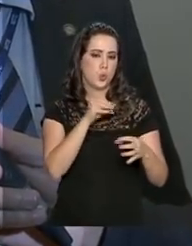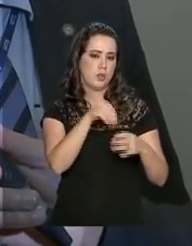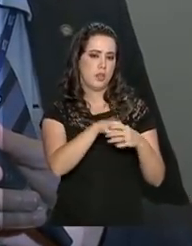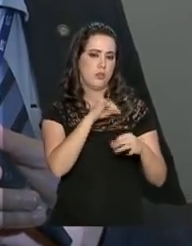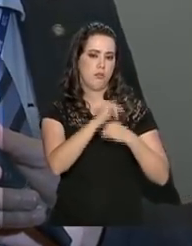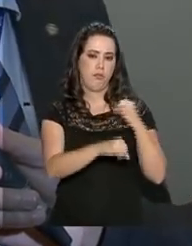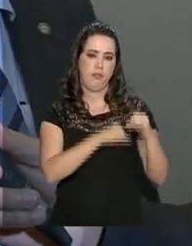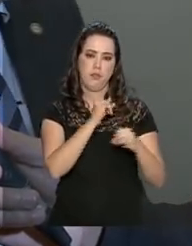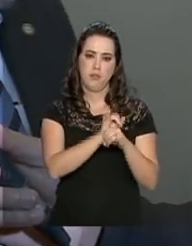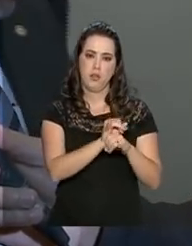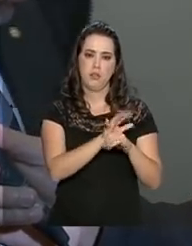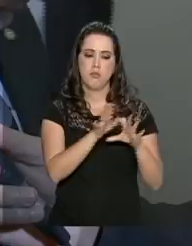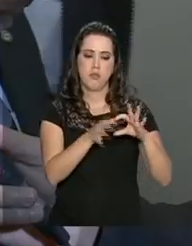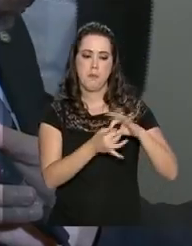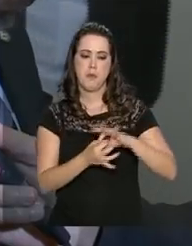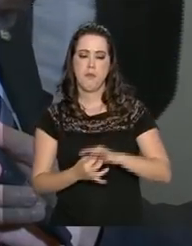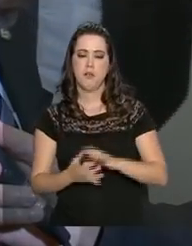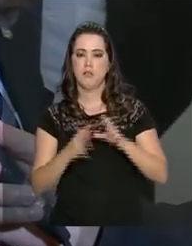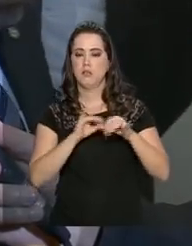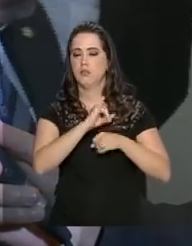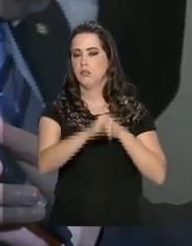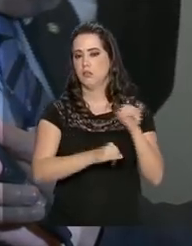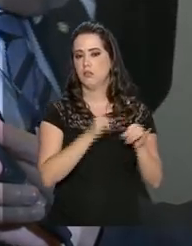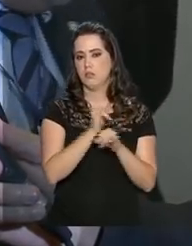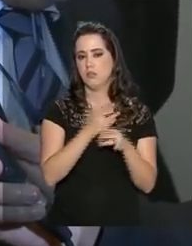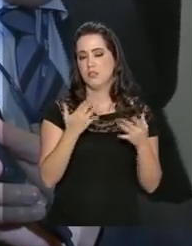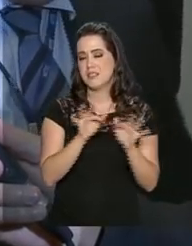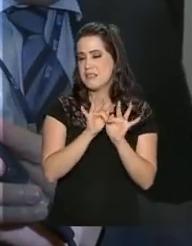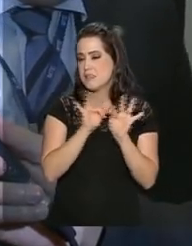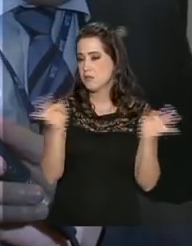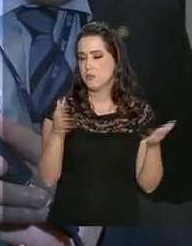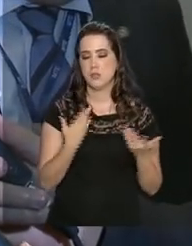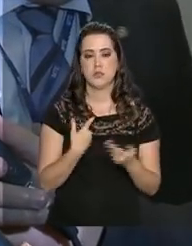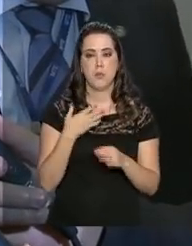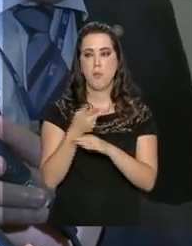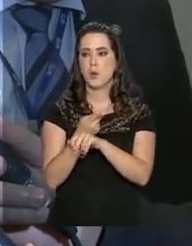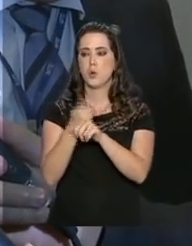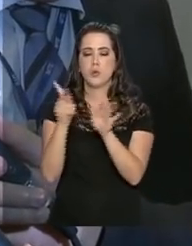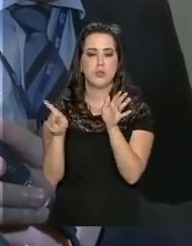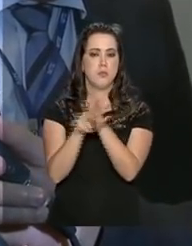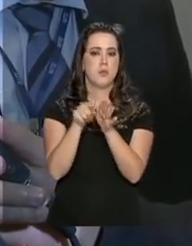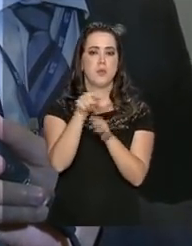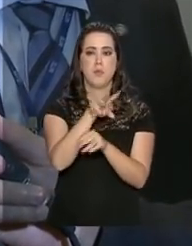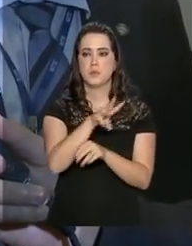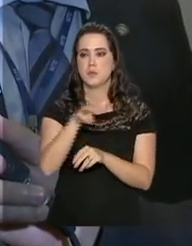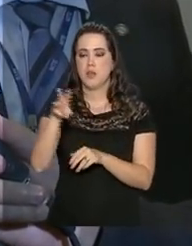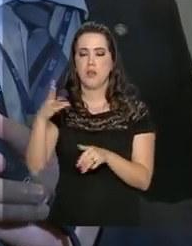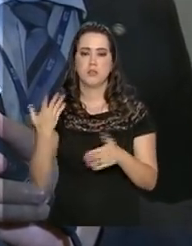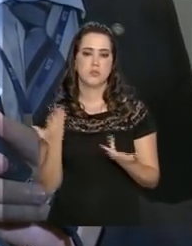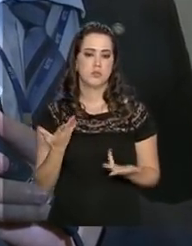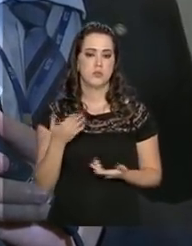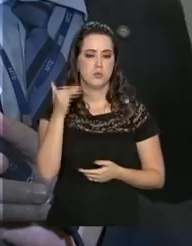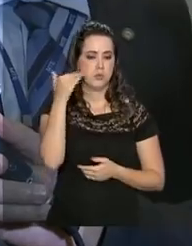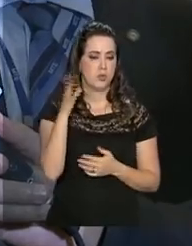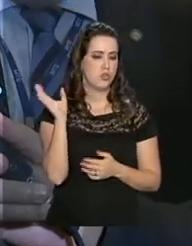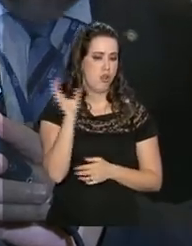seja uma cadeia em bloco em que o desburocratizado em que você vai buscar diretamente as informações vai ter entendimento